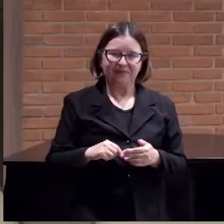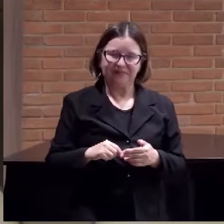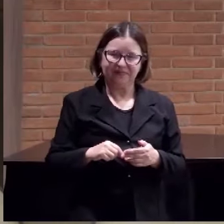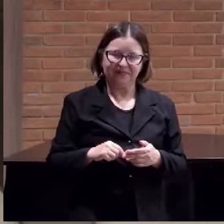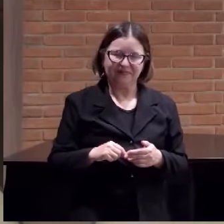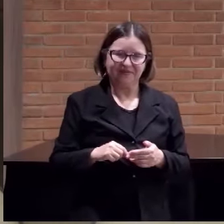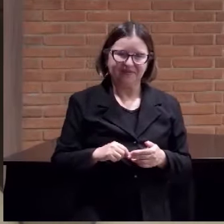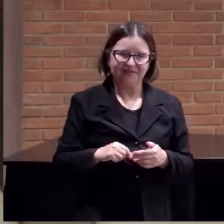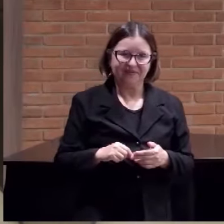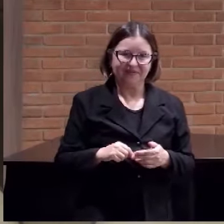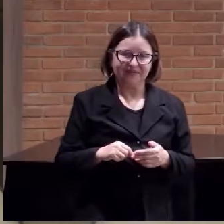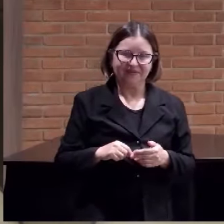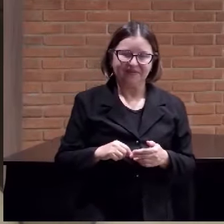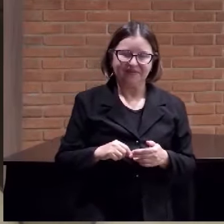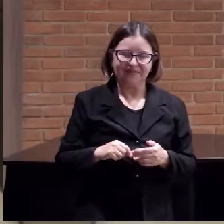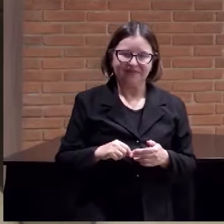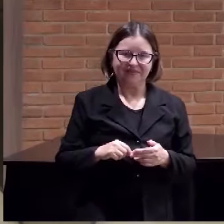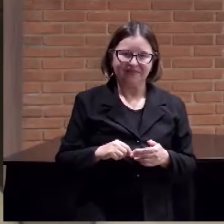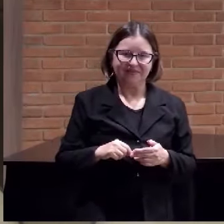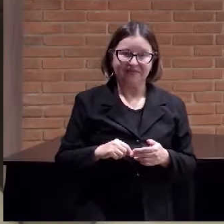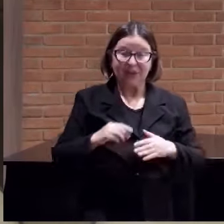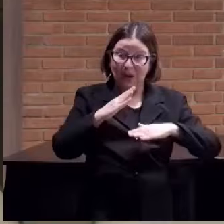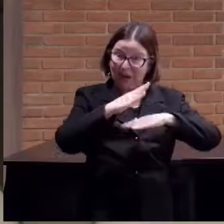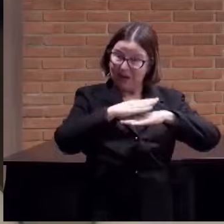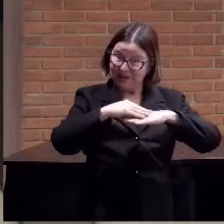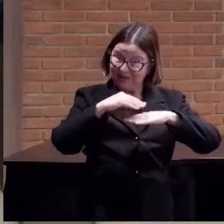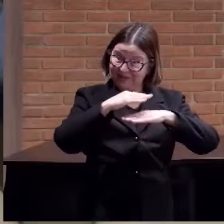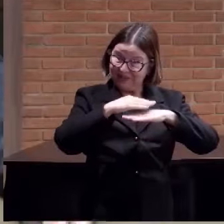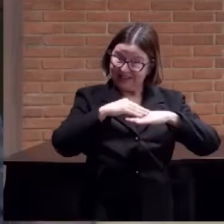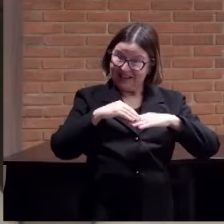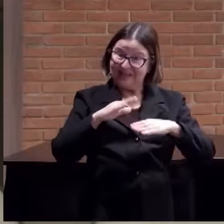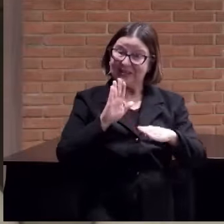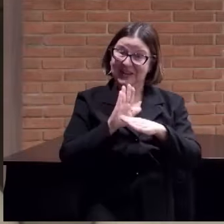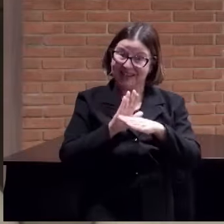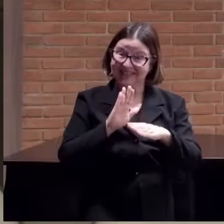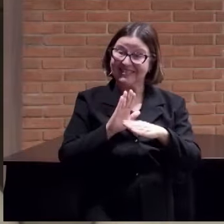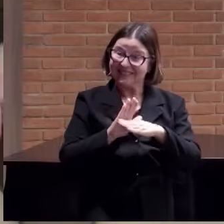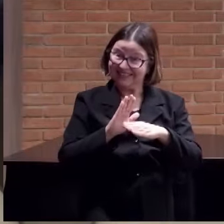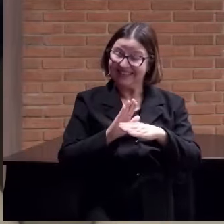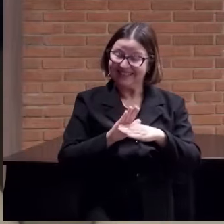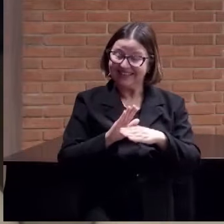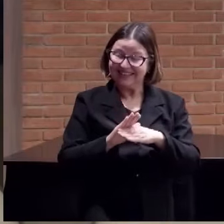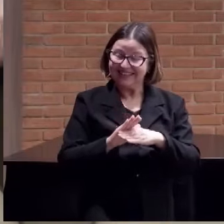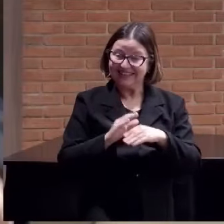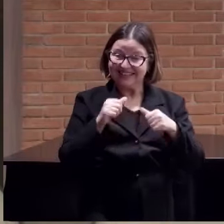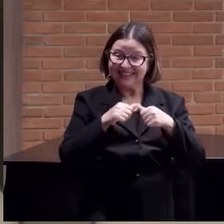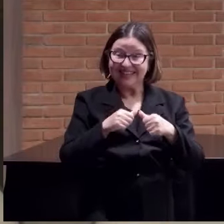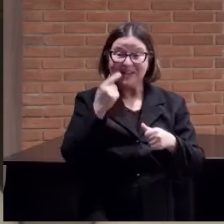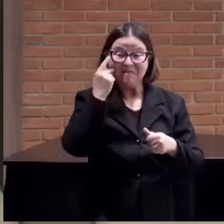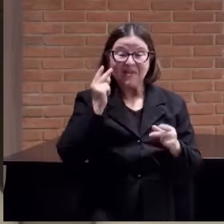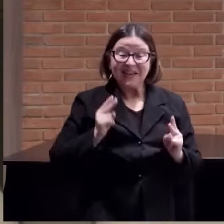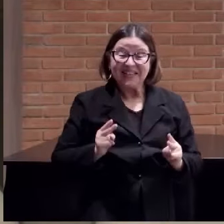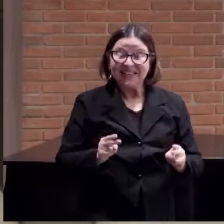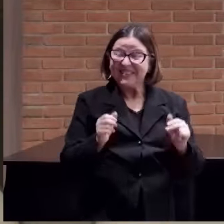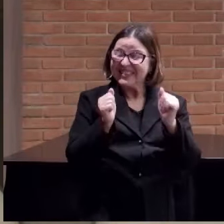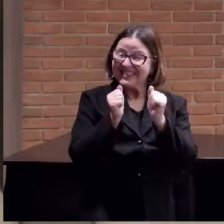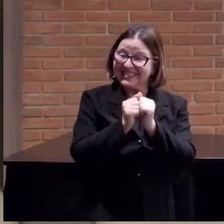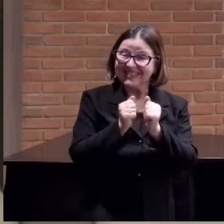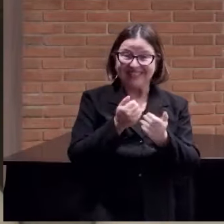Paráclitos, o outro consolador, o outro ajudador, que estará para sempre com